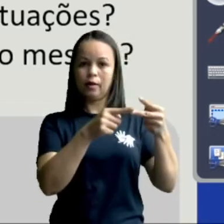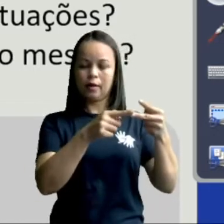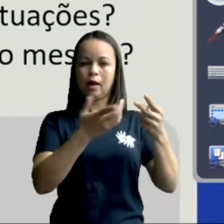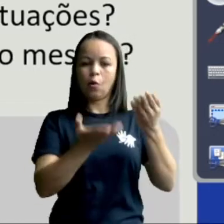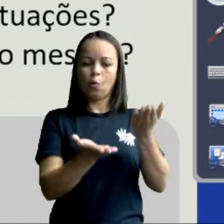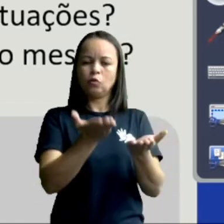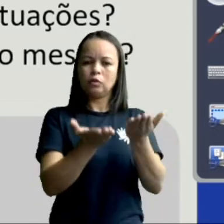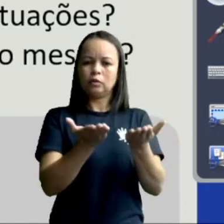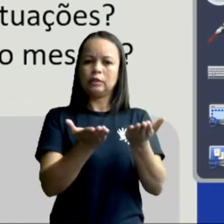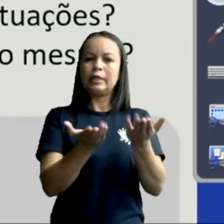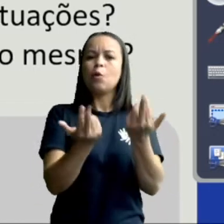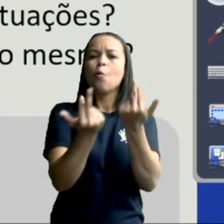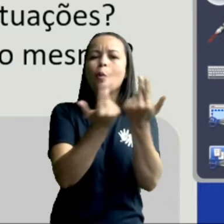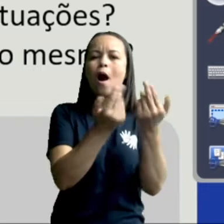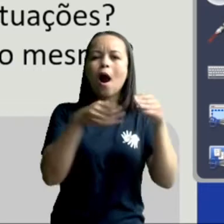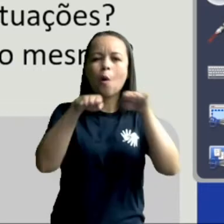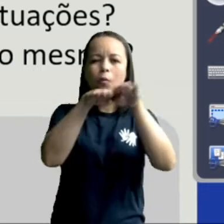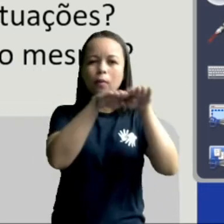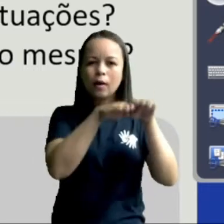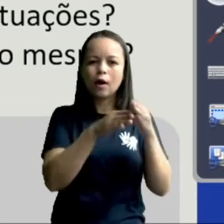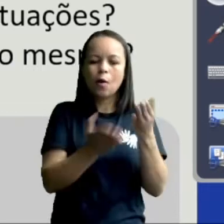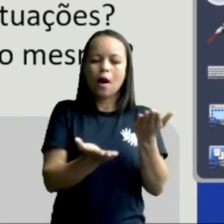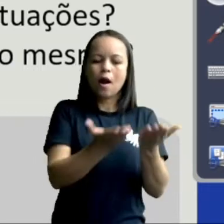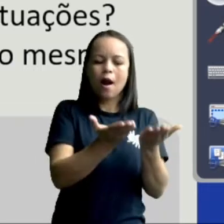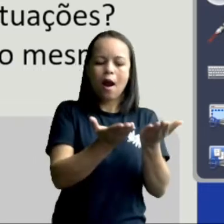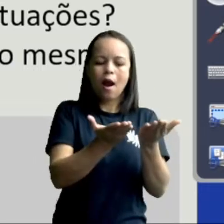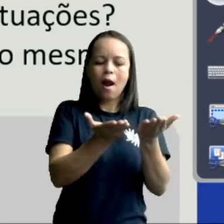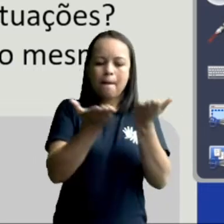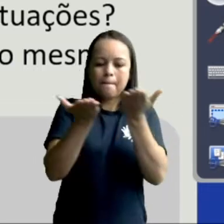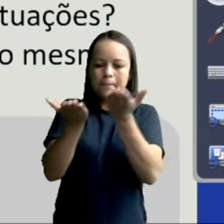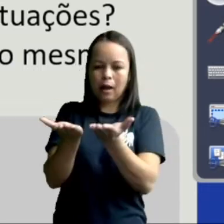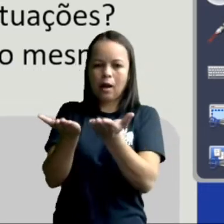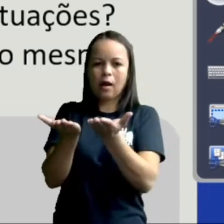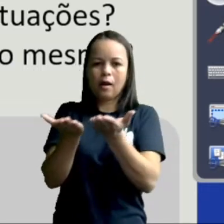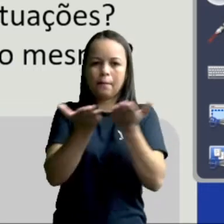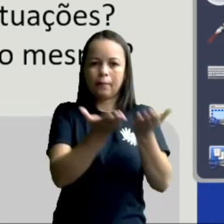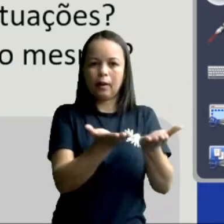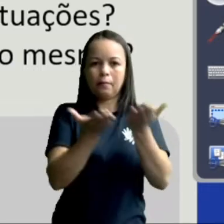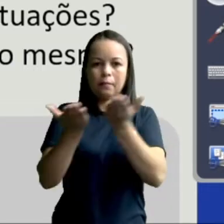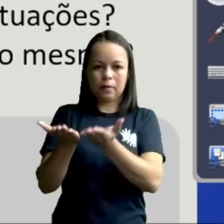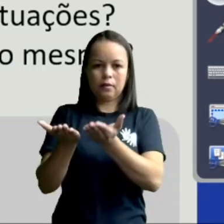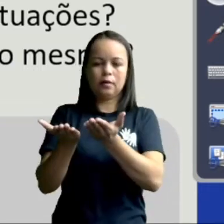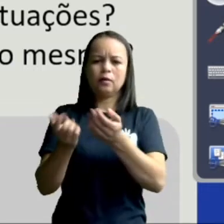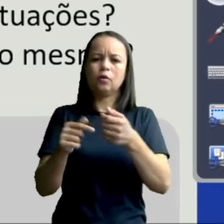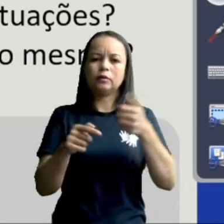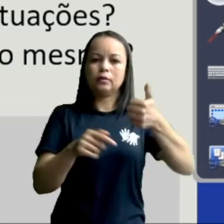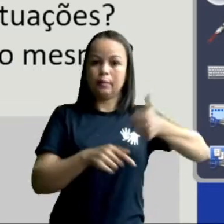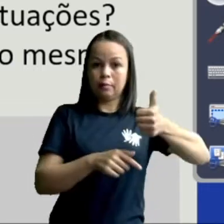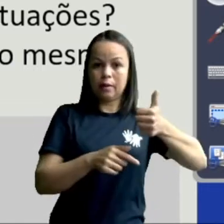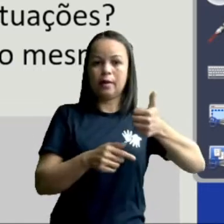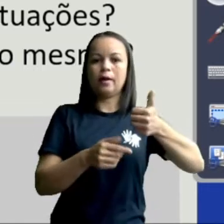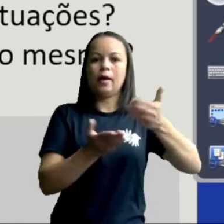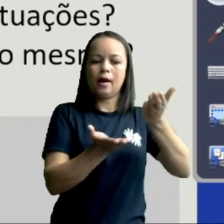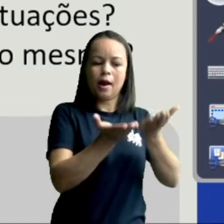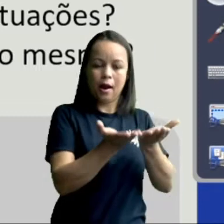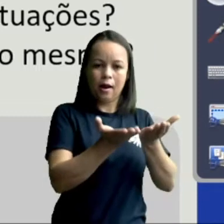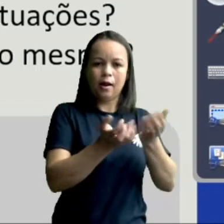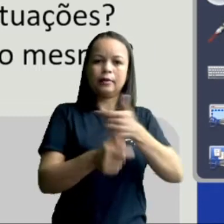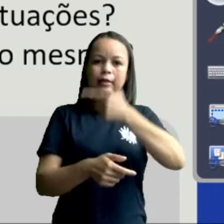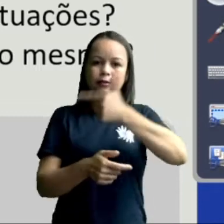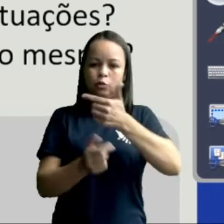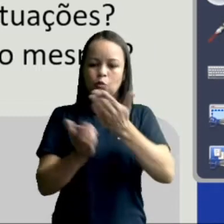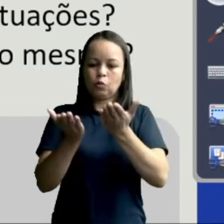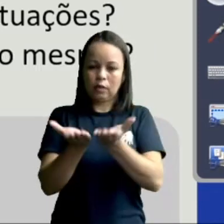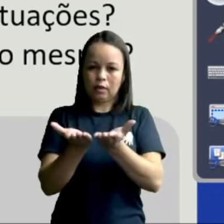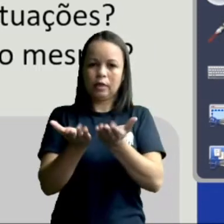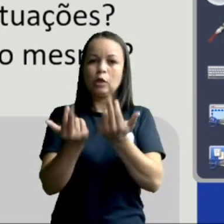pratos estão no mesmo nível, tá? Ou seja, na mesma altura, tá? Tanto na primeira quanto na segunda balança, a gente vê